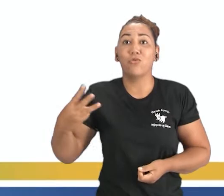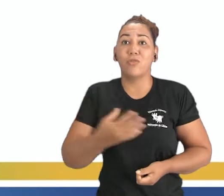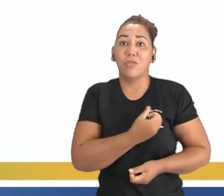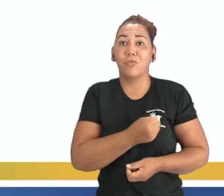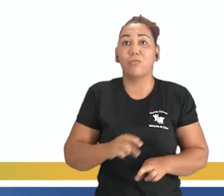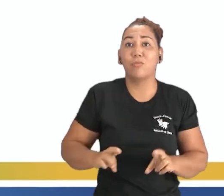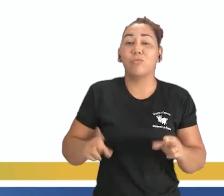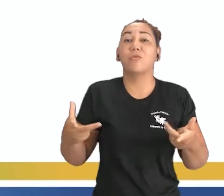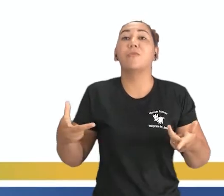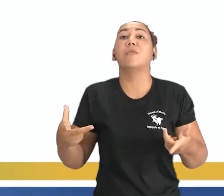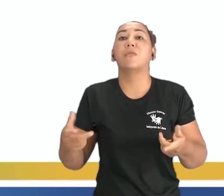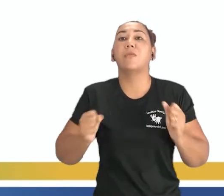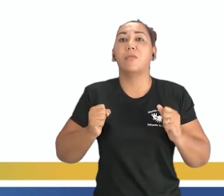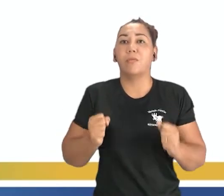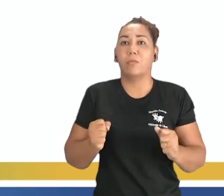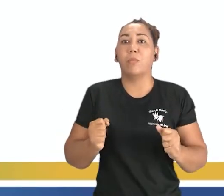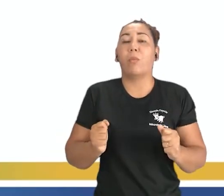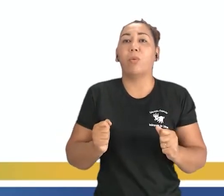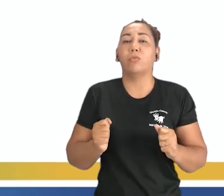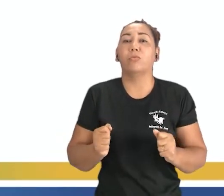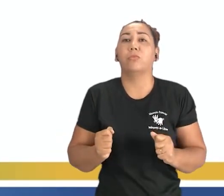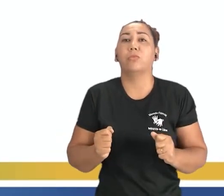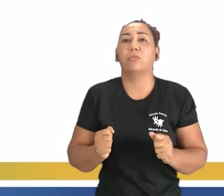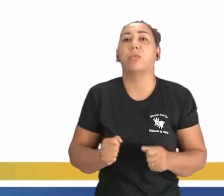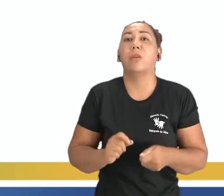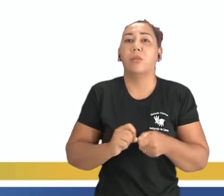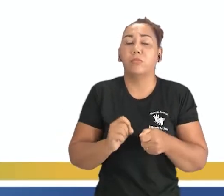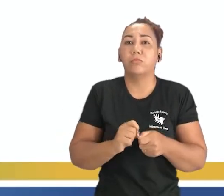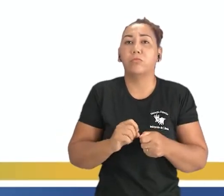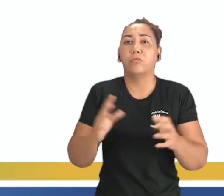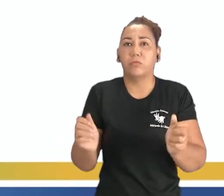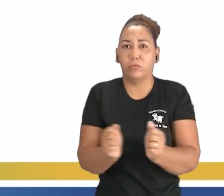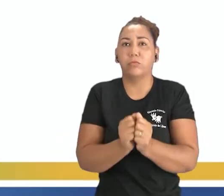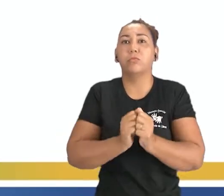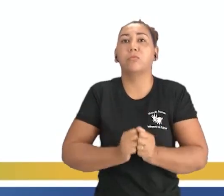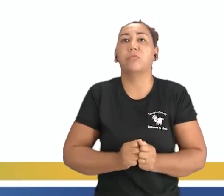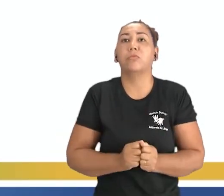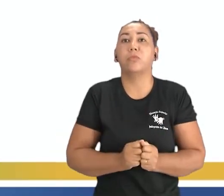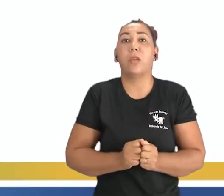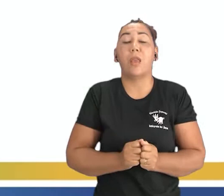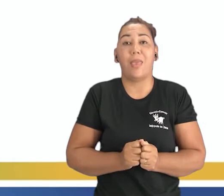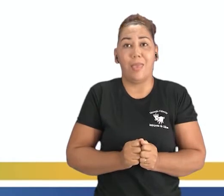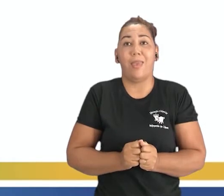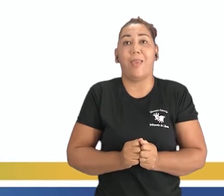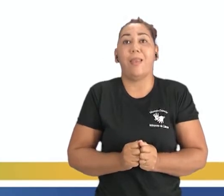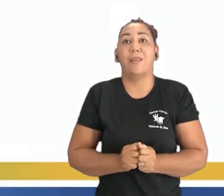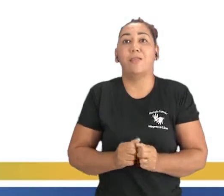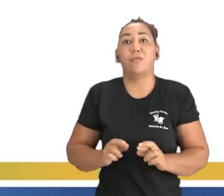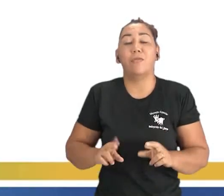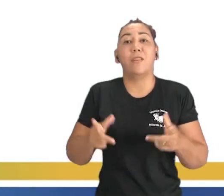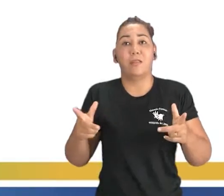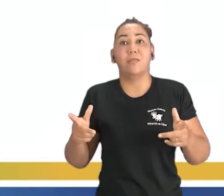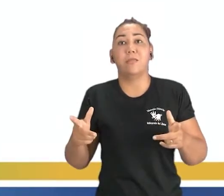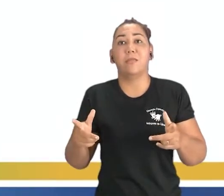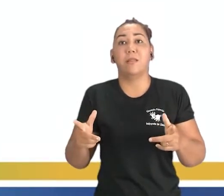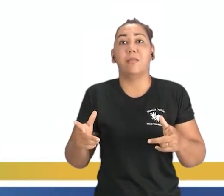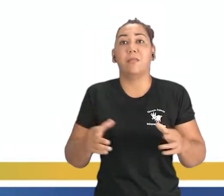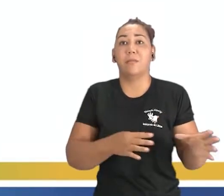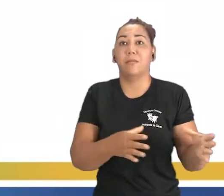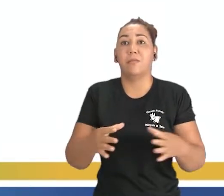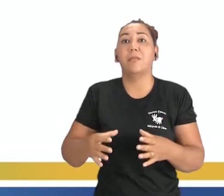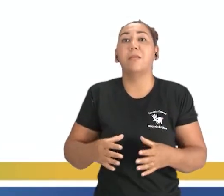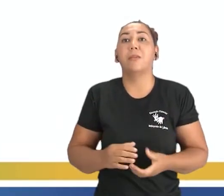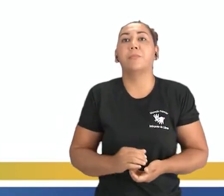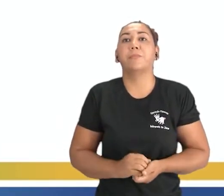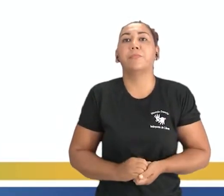algarismos distintos que nós podemos formar? Distintos, não esqueça que quer dizer diferentes, né? Entre si. Então,